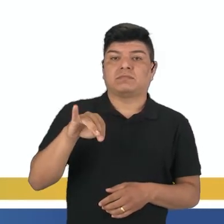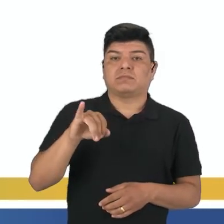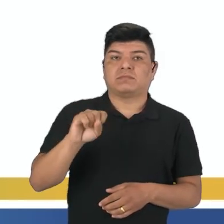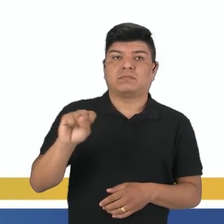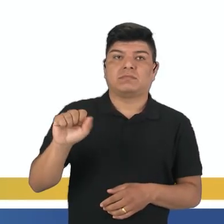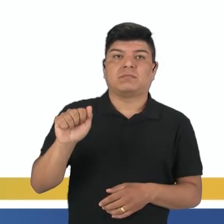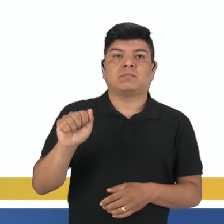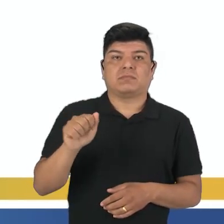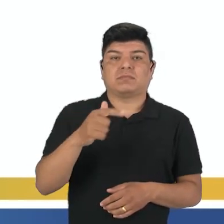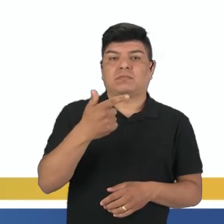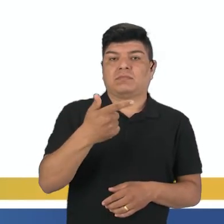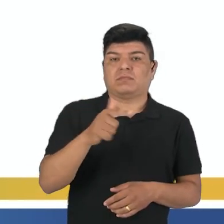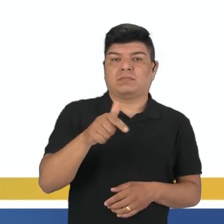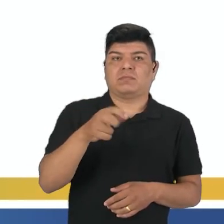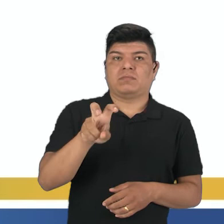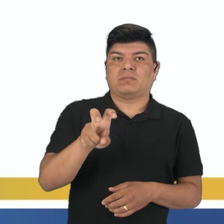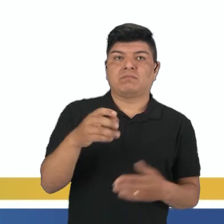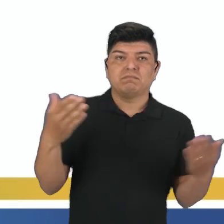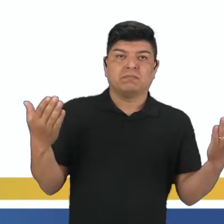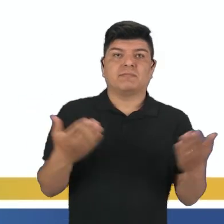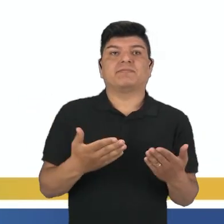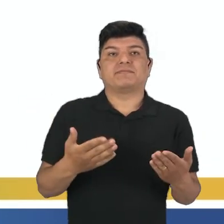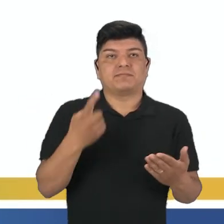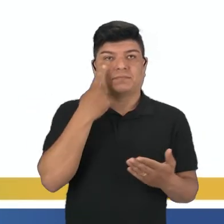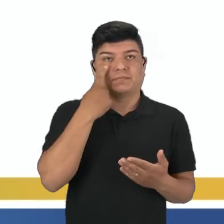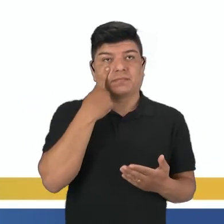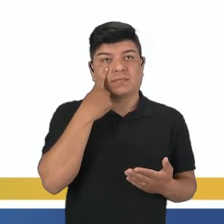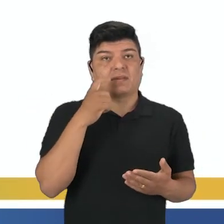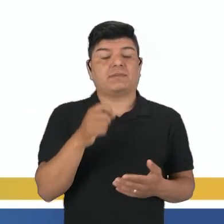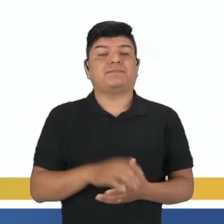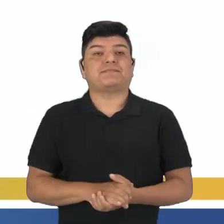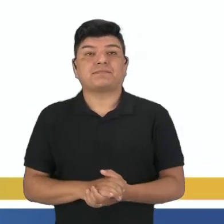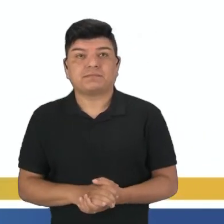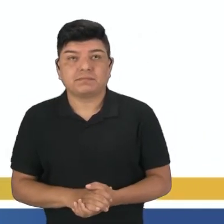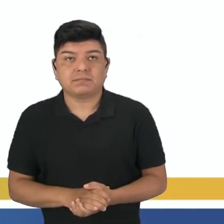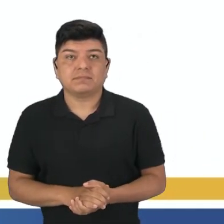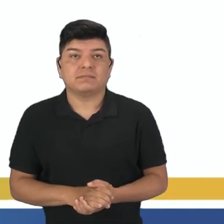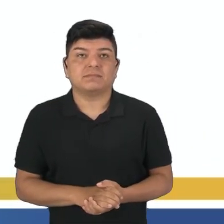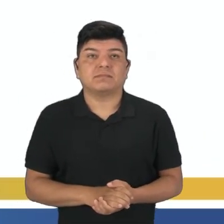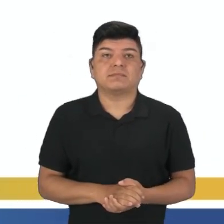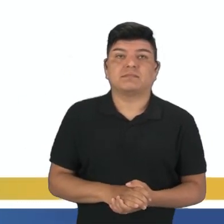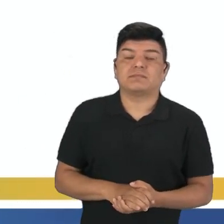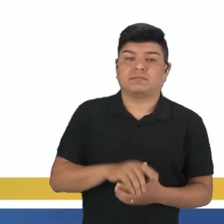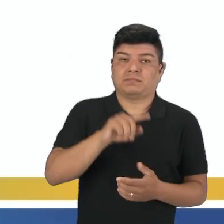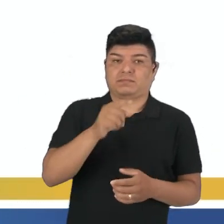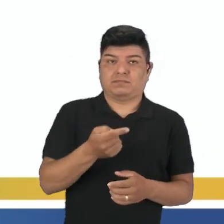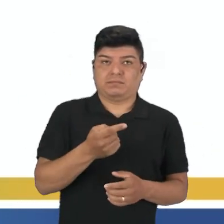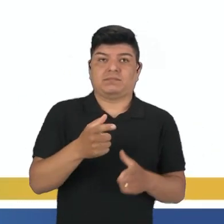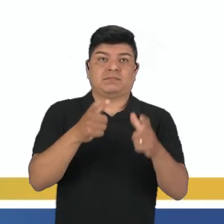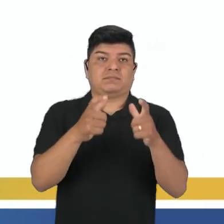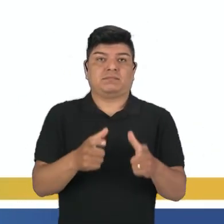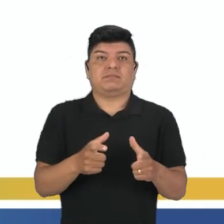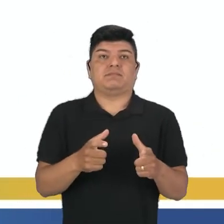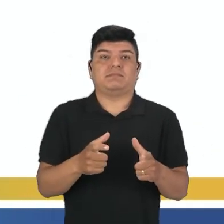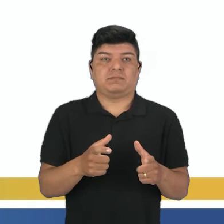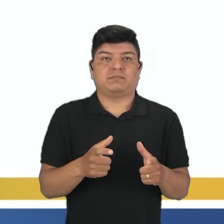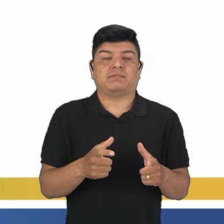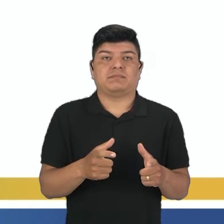fica sendo 2,5. Agora você vai observar o seguinte, para você pegar a vírgula onde ela